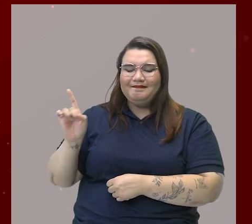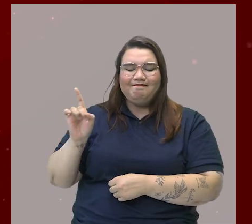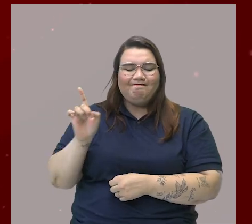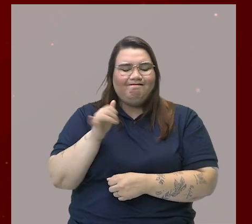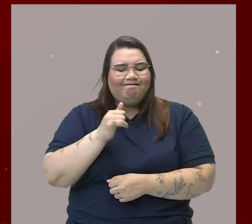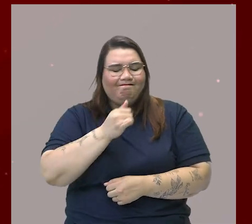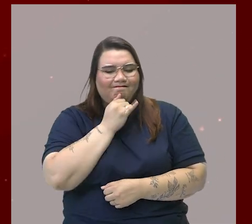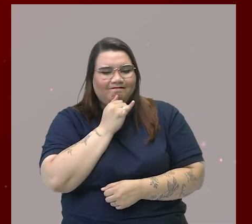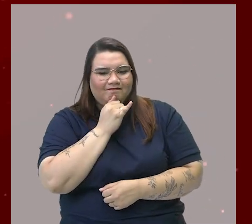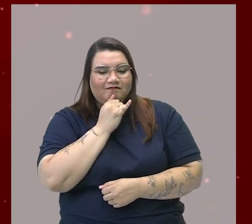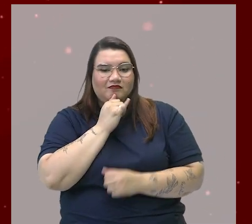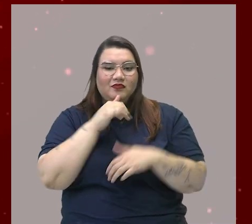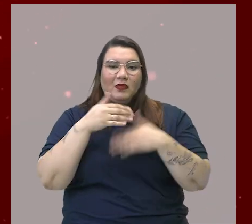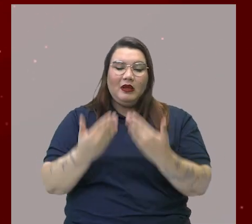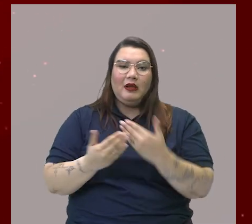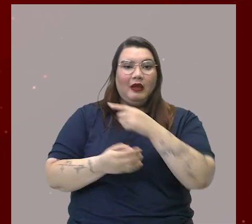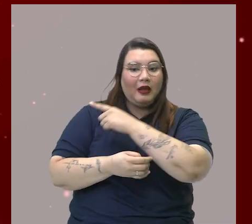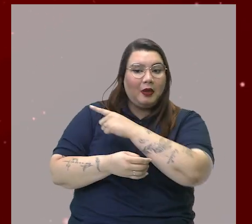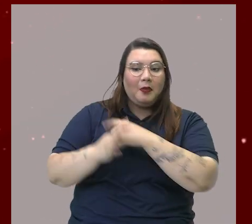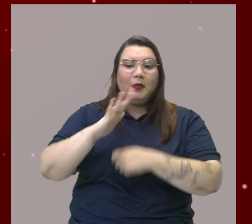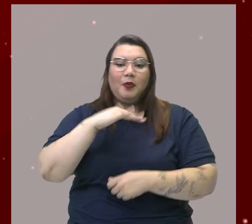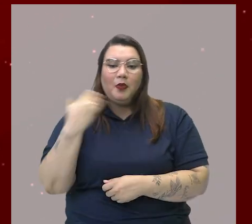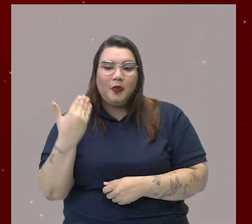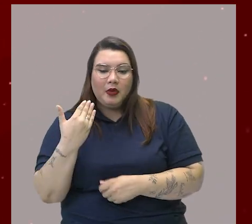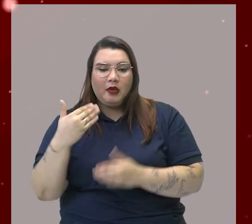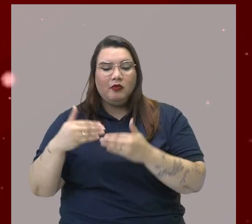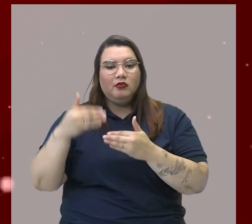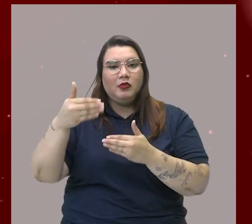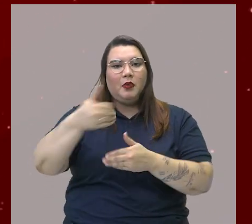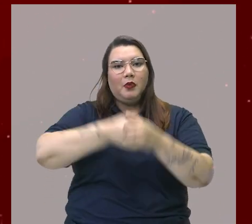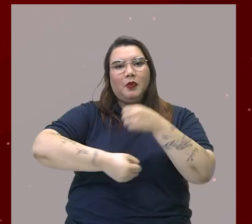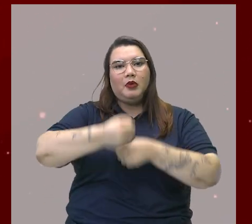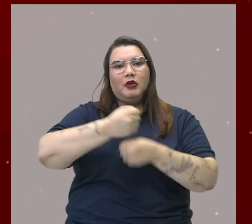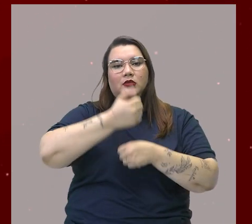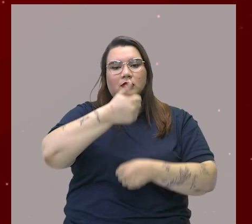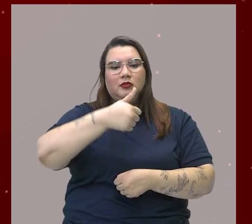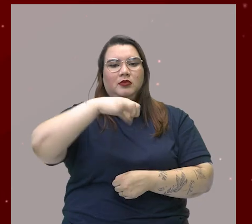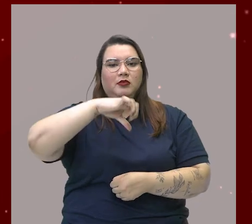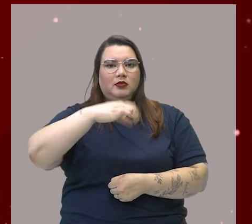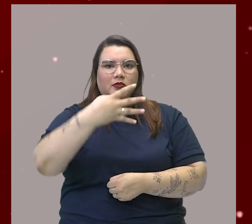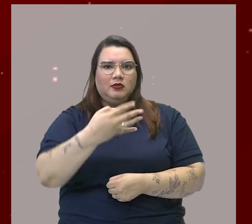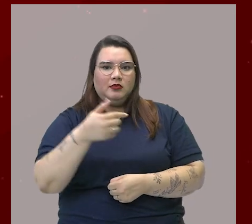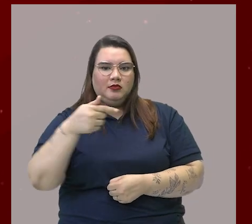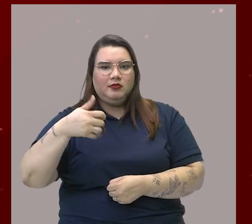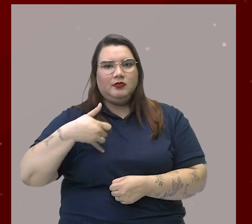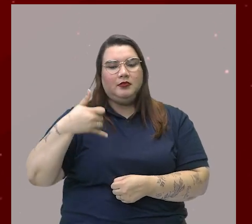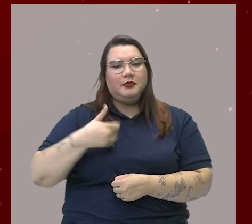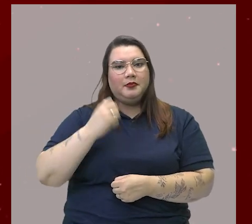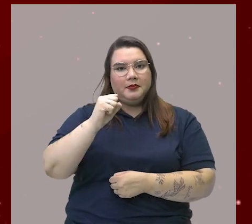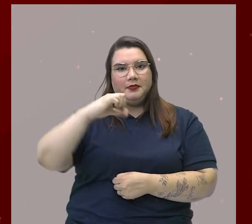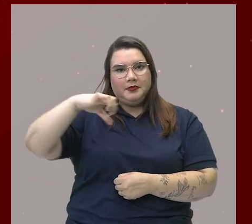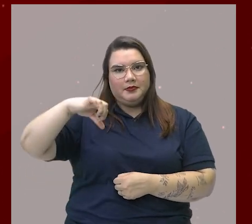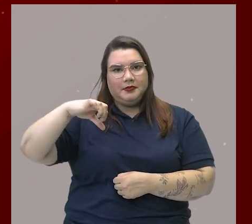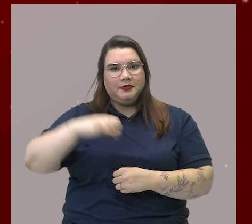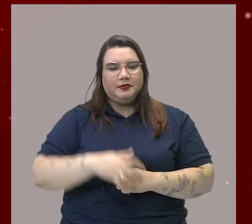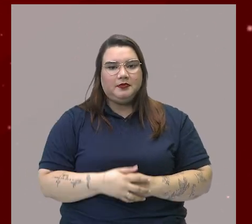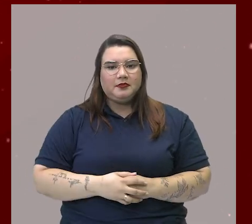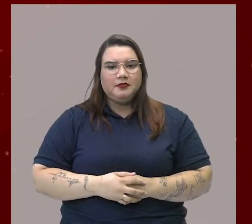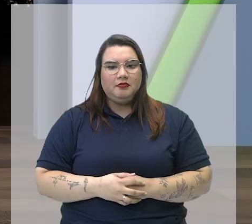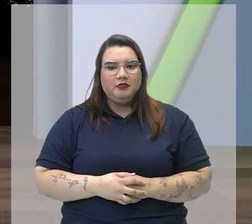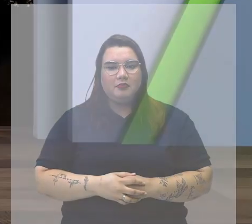pai arrasado. Planck faleceu 2 anos mais tarde, em 1947, aos 89